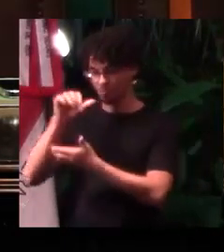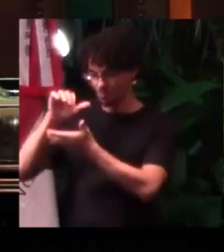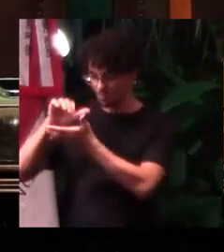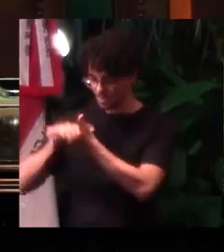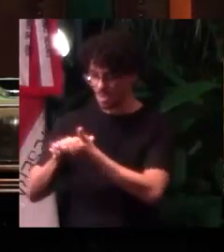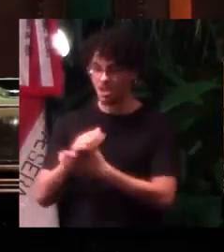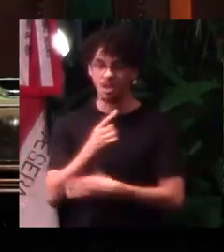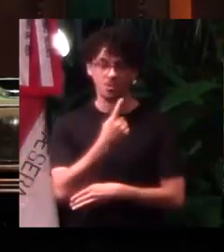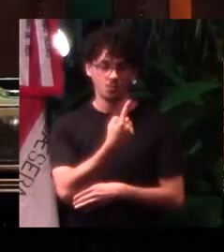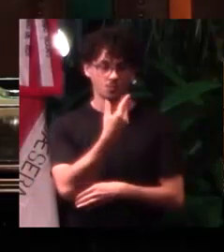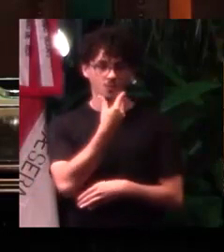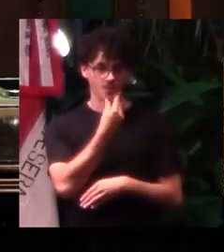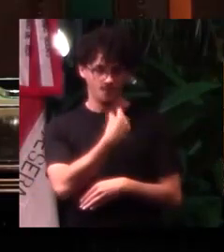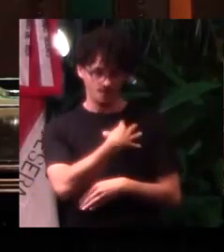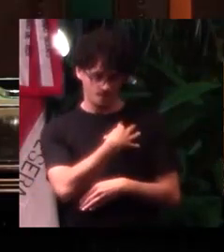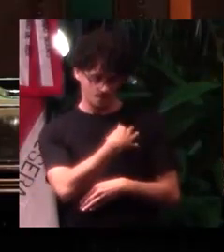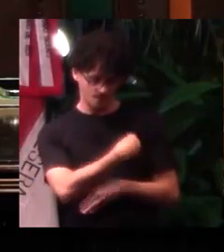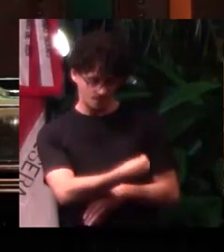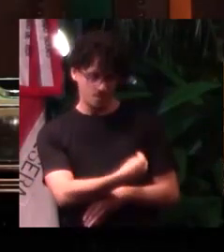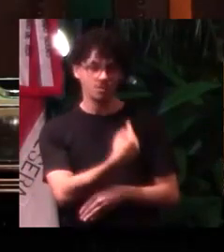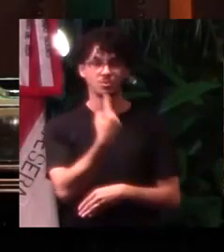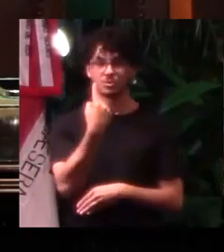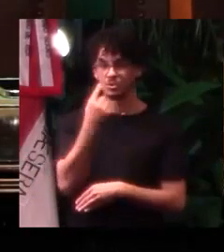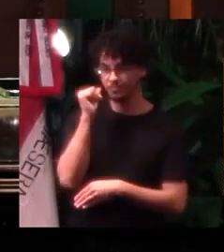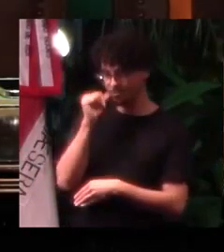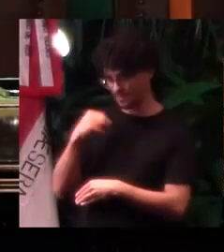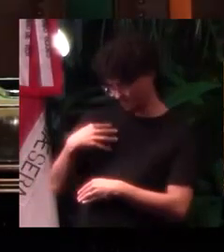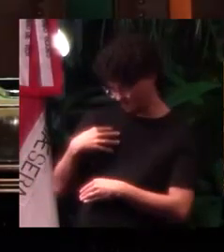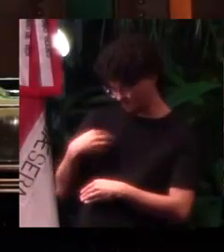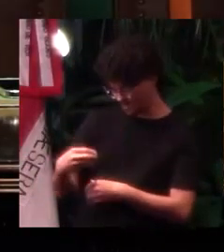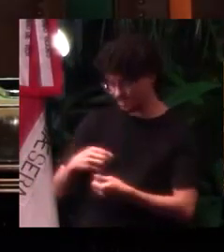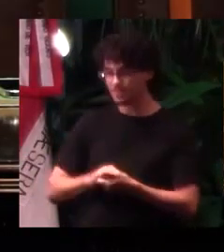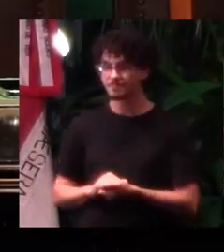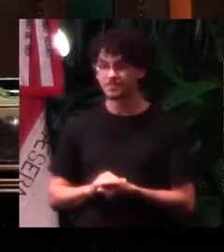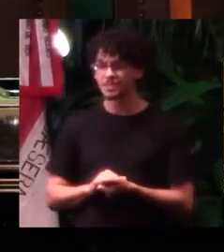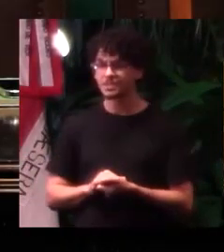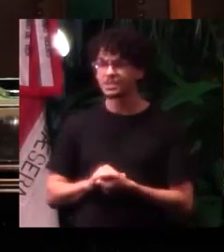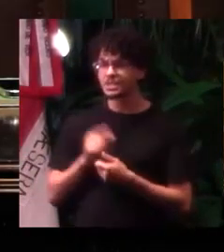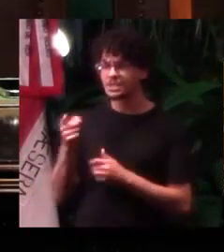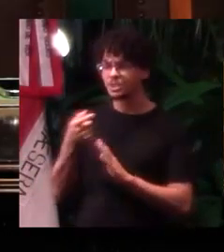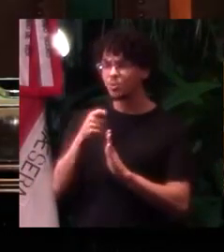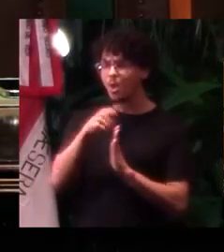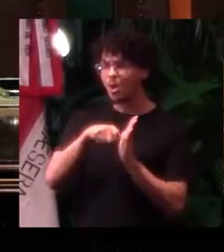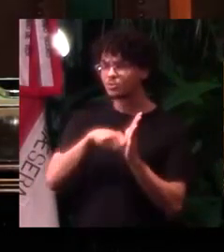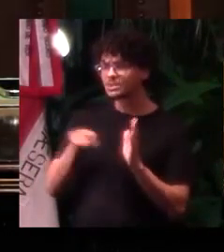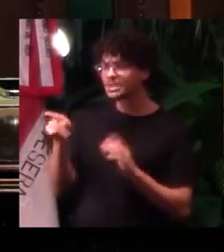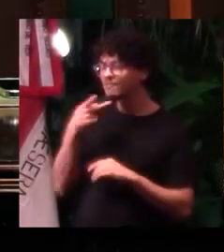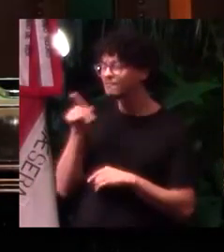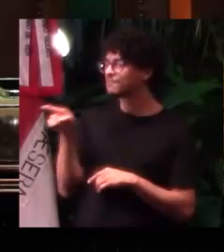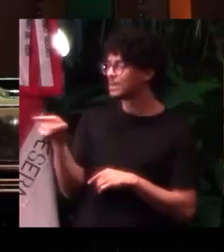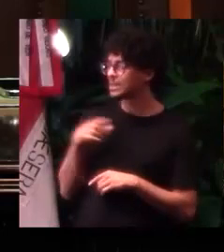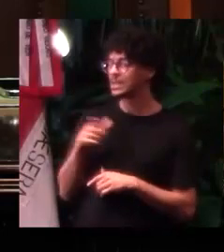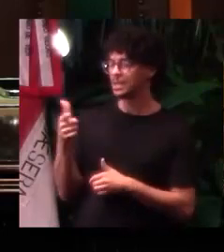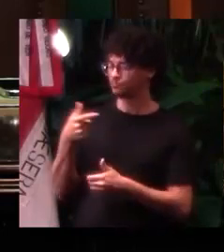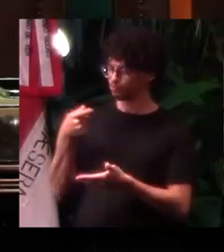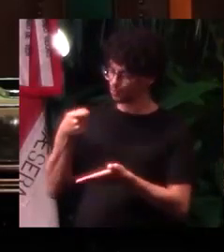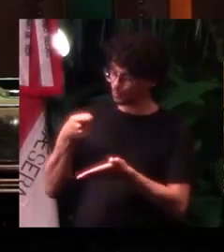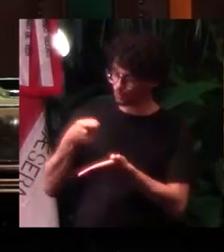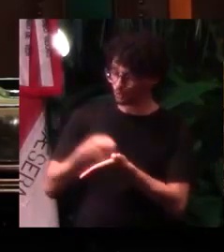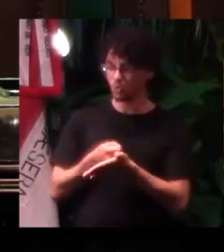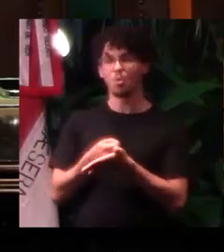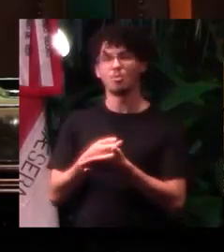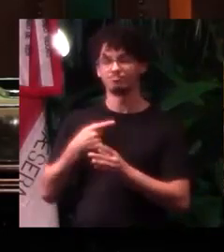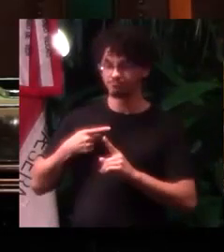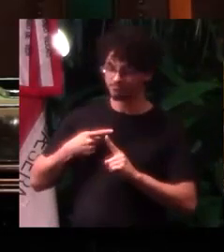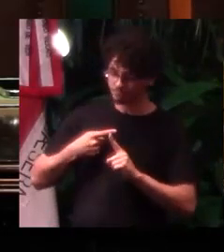uma filha, que é um homem descrito pelo autor como cumpridor, ordeiro, positivo, e